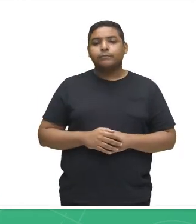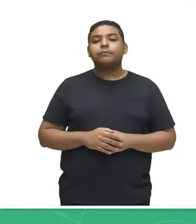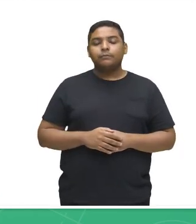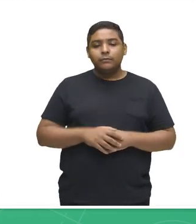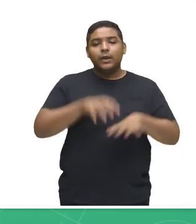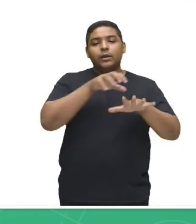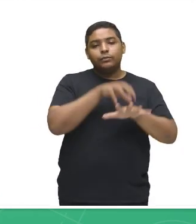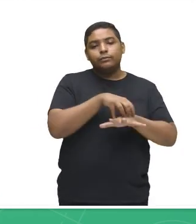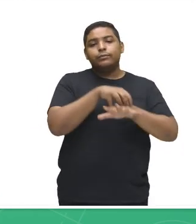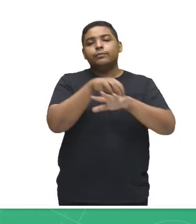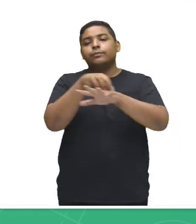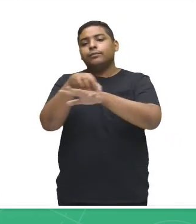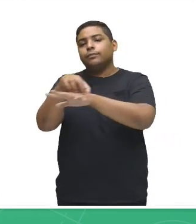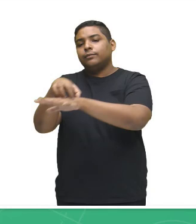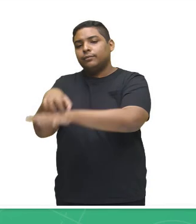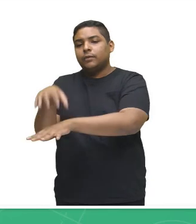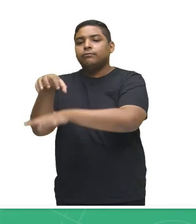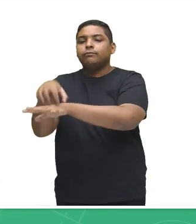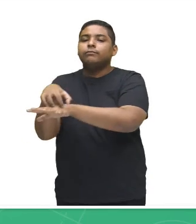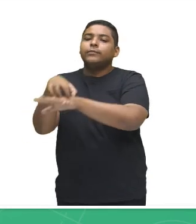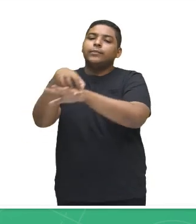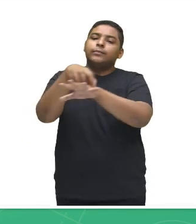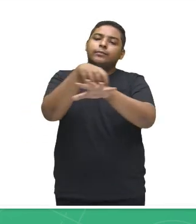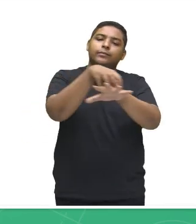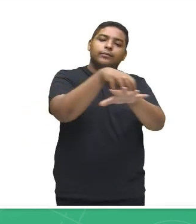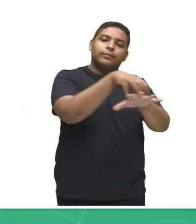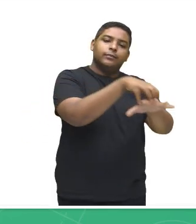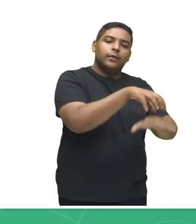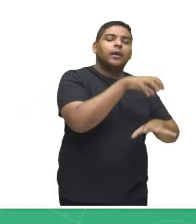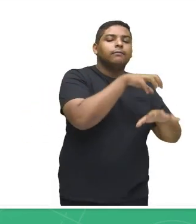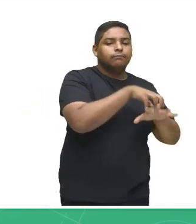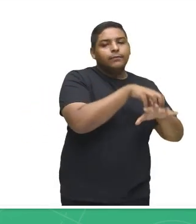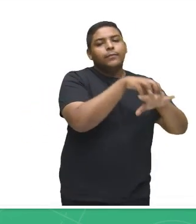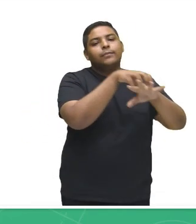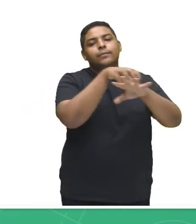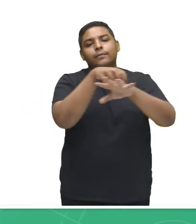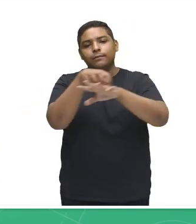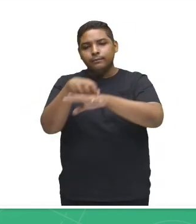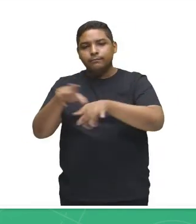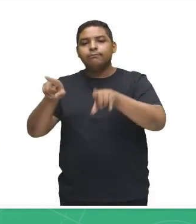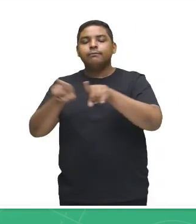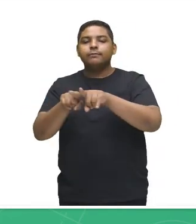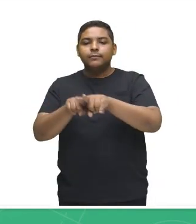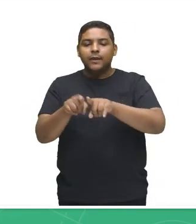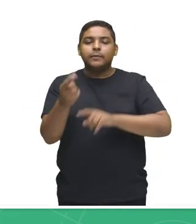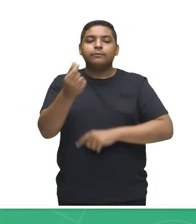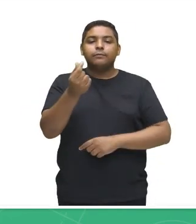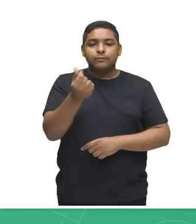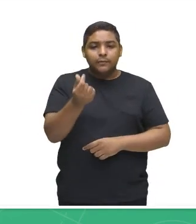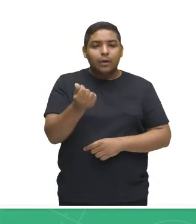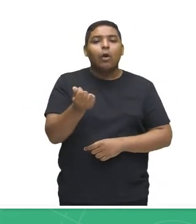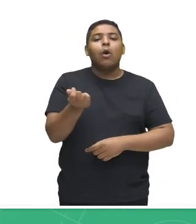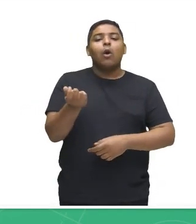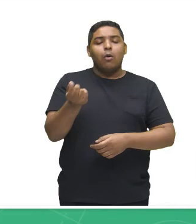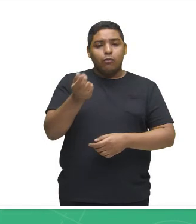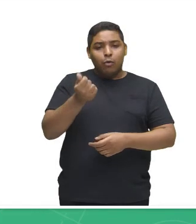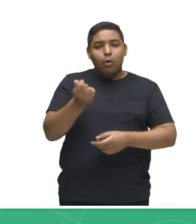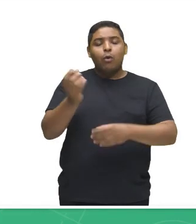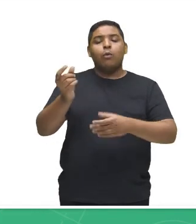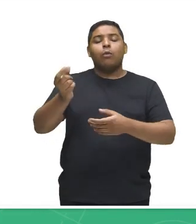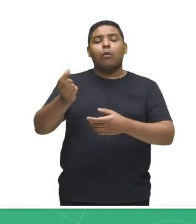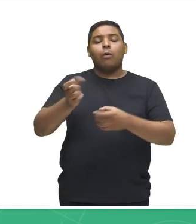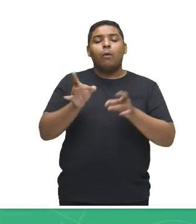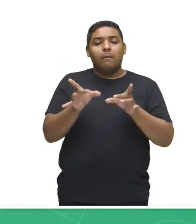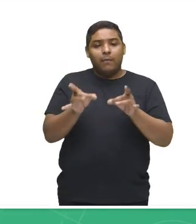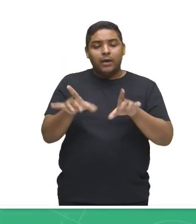Lembram? Imagina um exército chegando pelos rios. Imagina o comércio ali sendo feito através dos rios. Hoje, inclusive, em